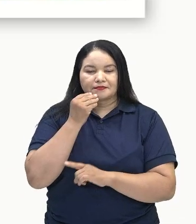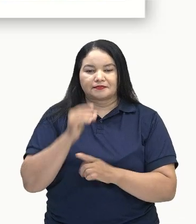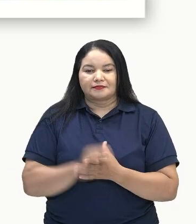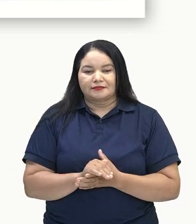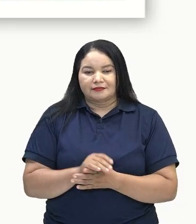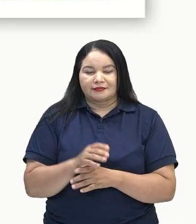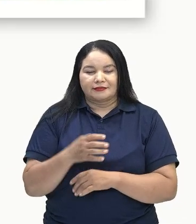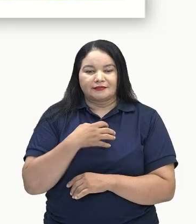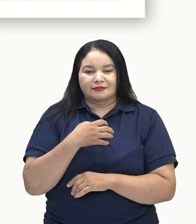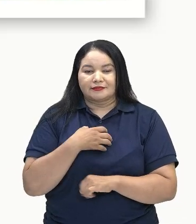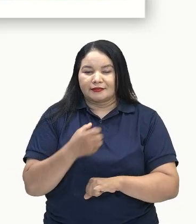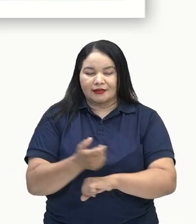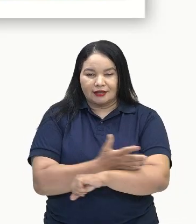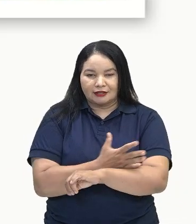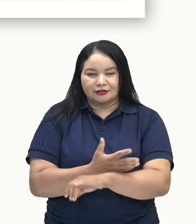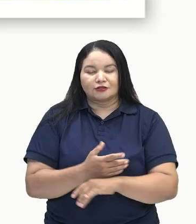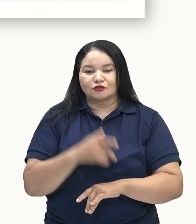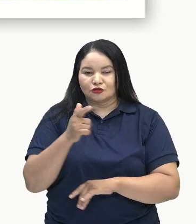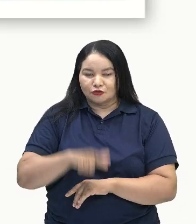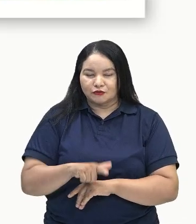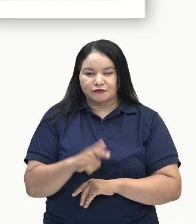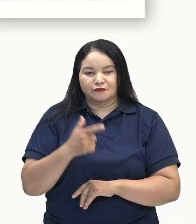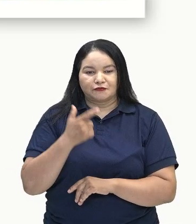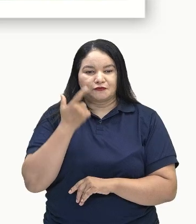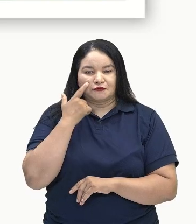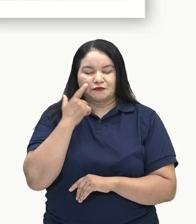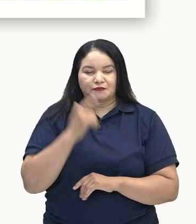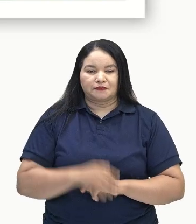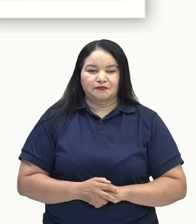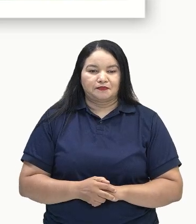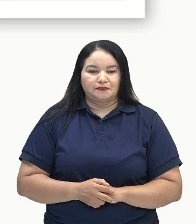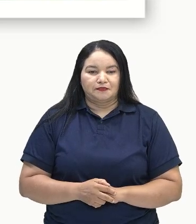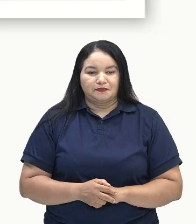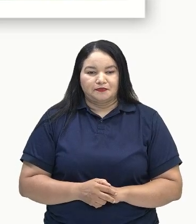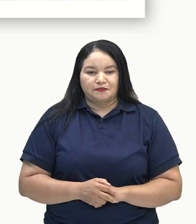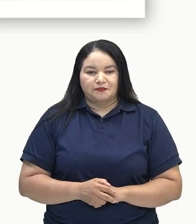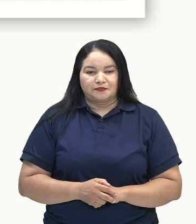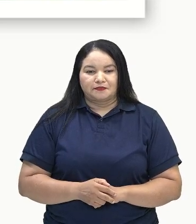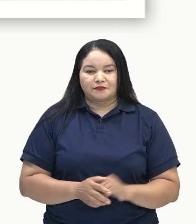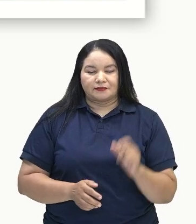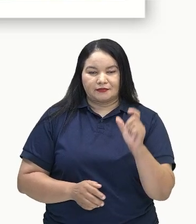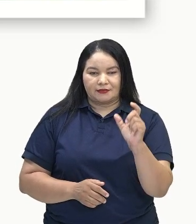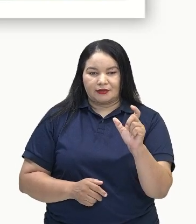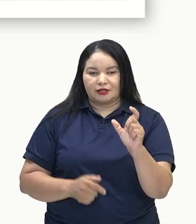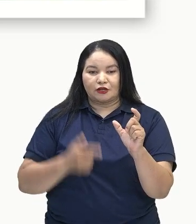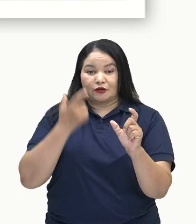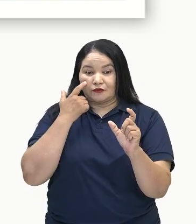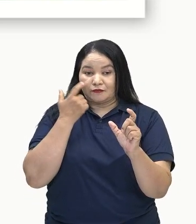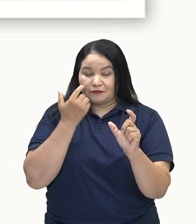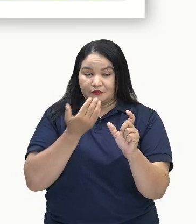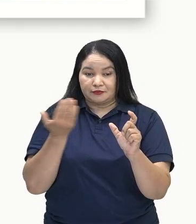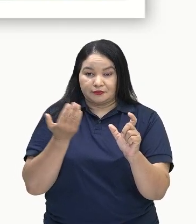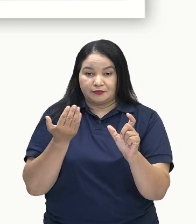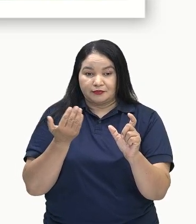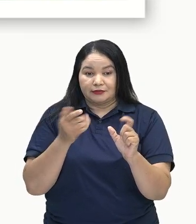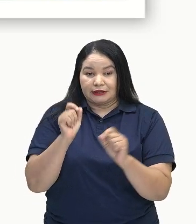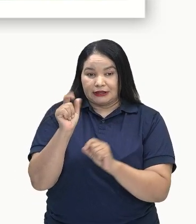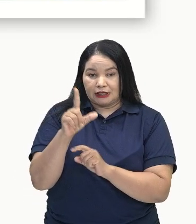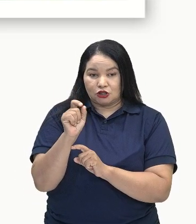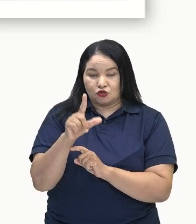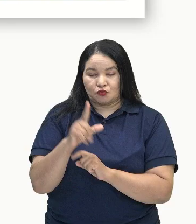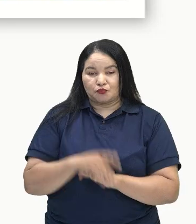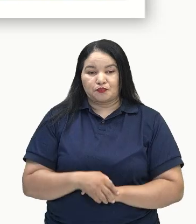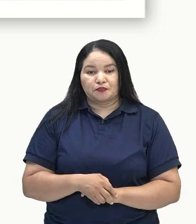veja aqui, né? Que ele diz o seguinte: How would you feel if children in the future